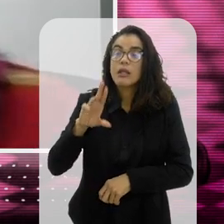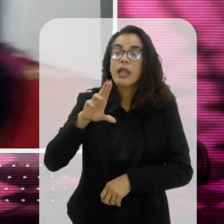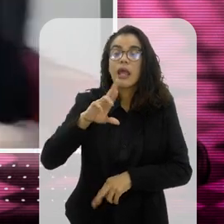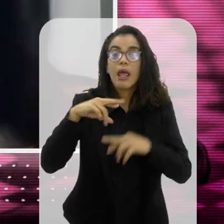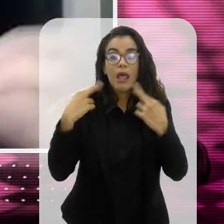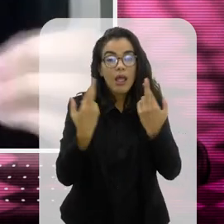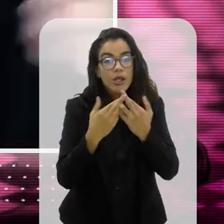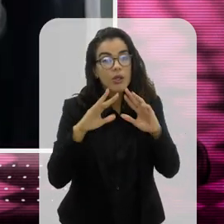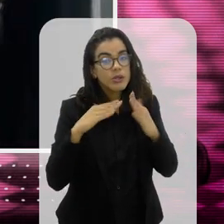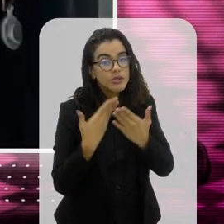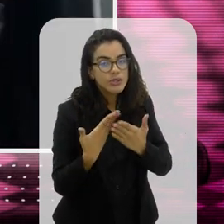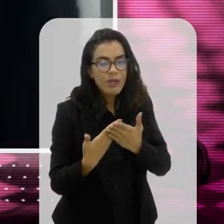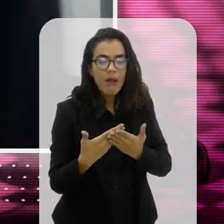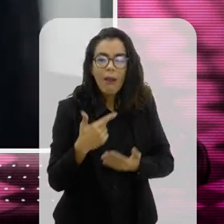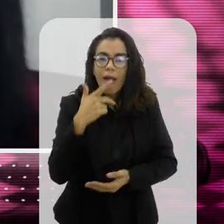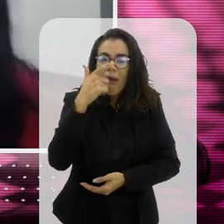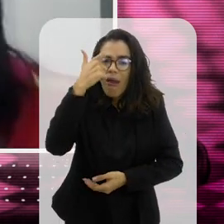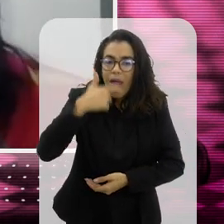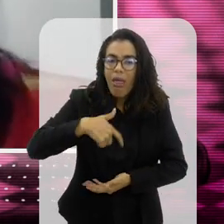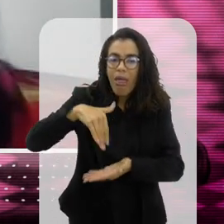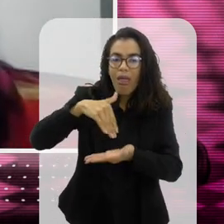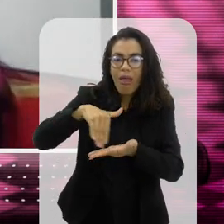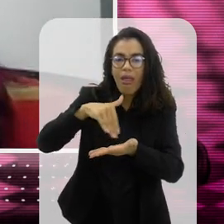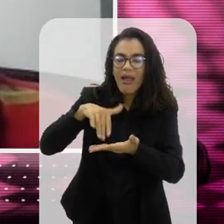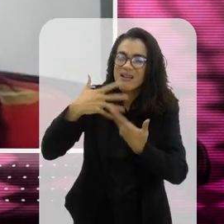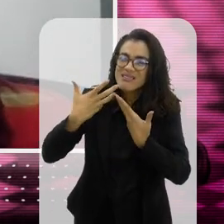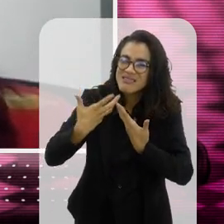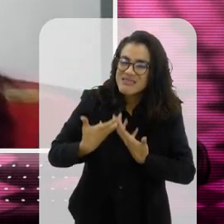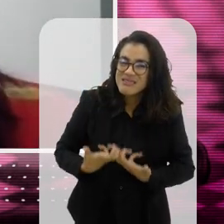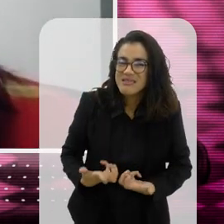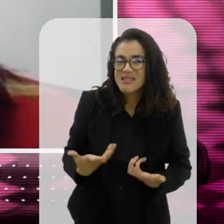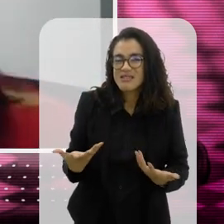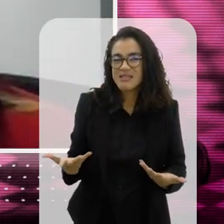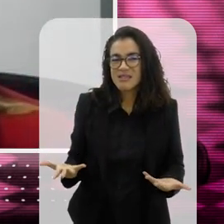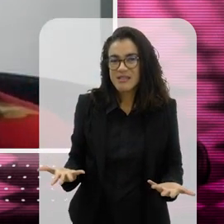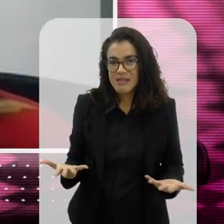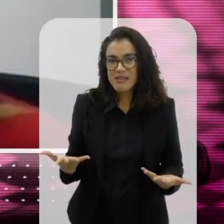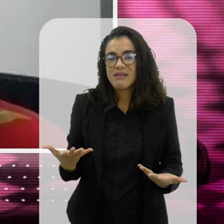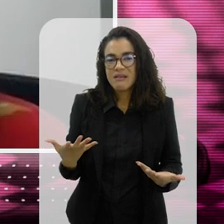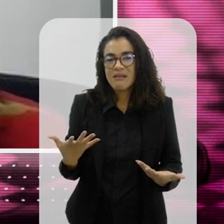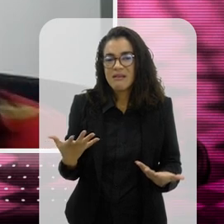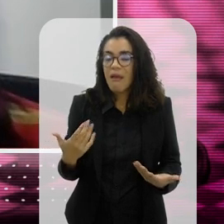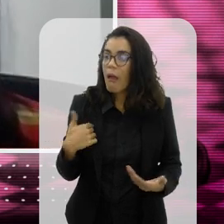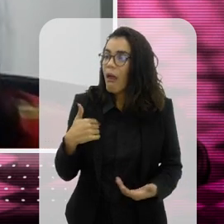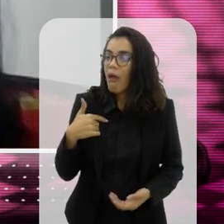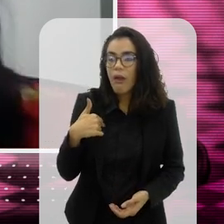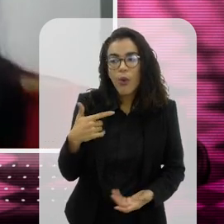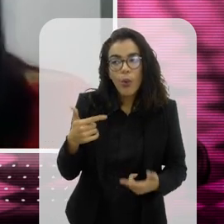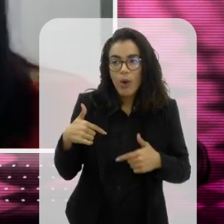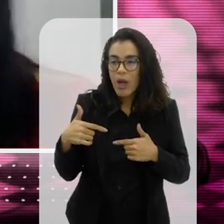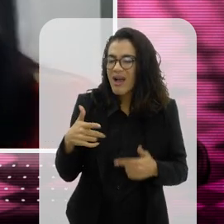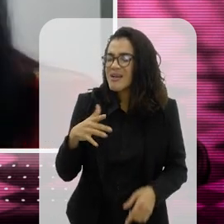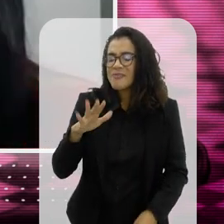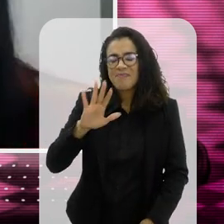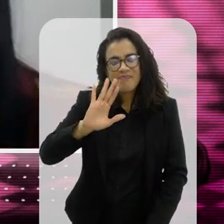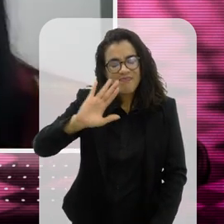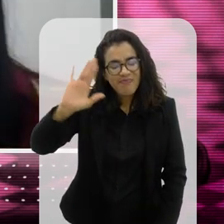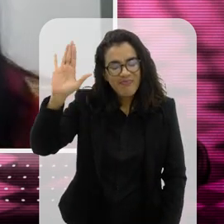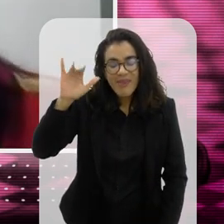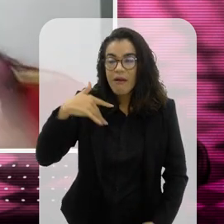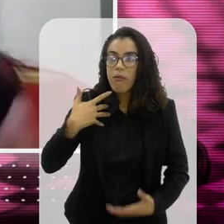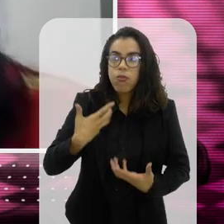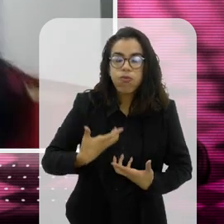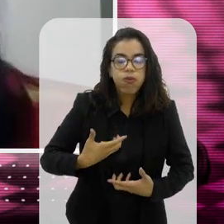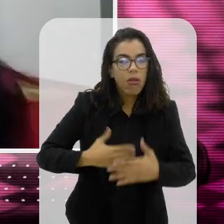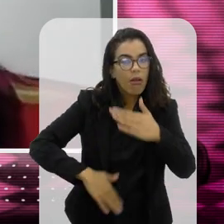pediatra. Olha, vai ter reunião da escola. Então, é cansativo isso, né? E às vezes eu me pego fazendo. Do